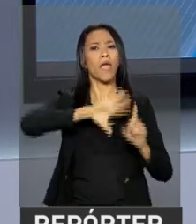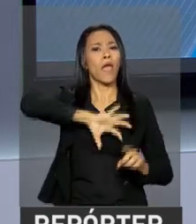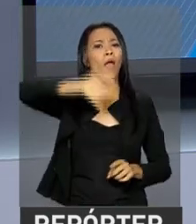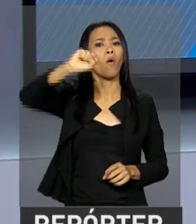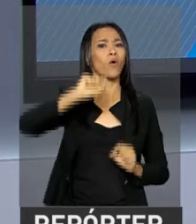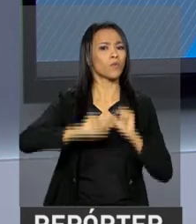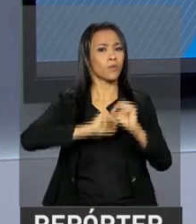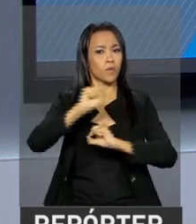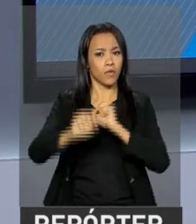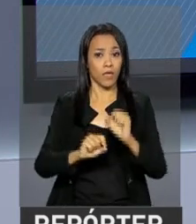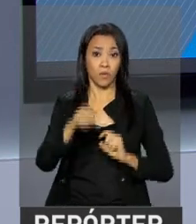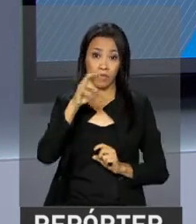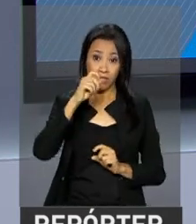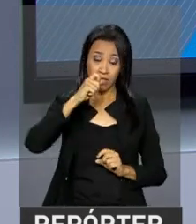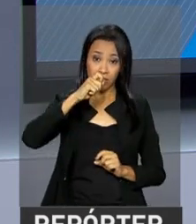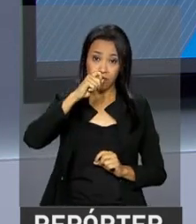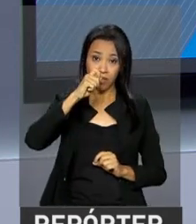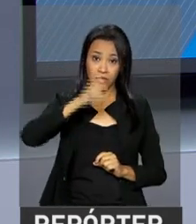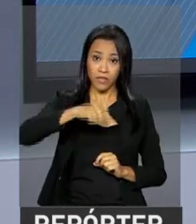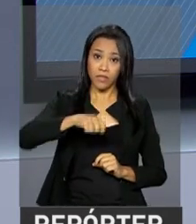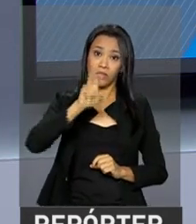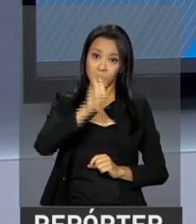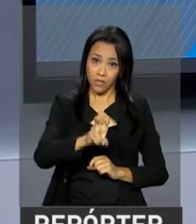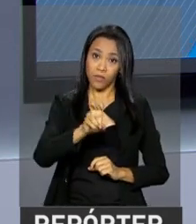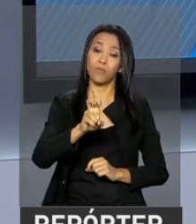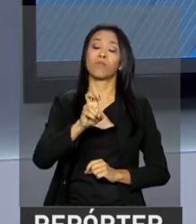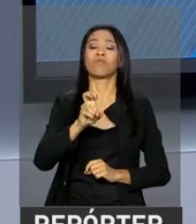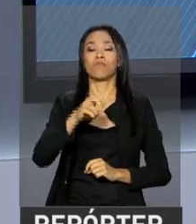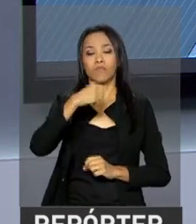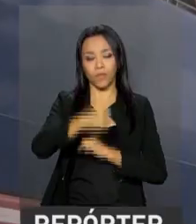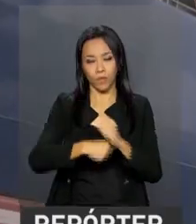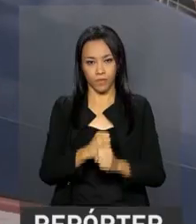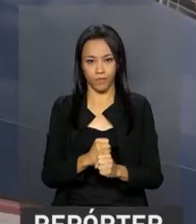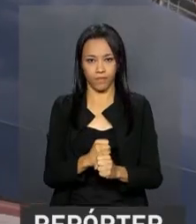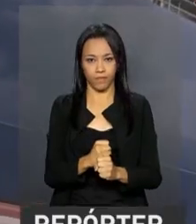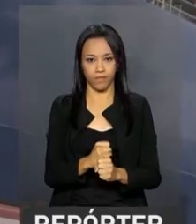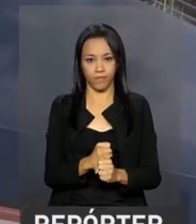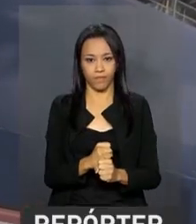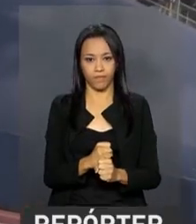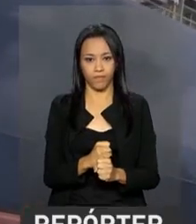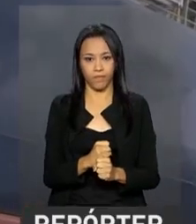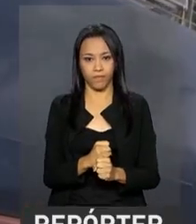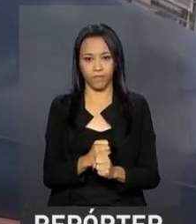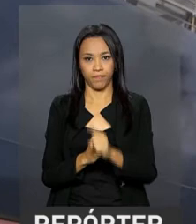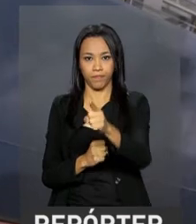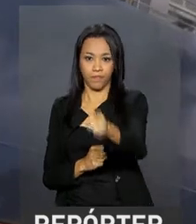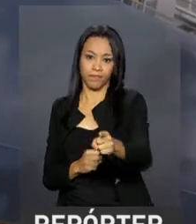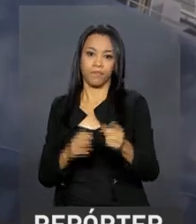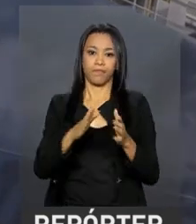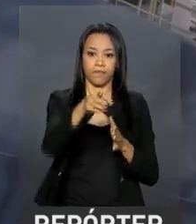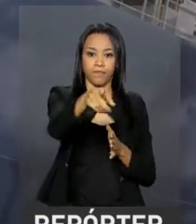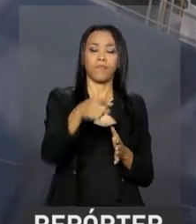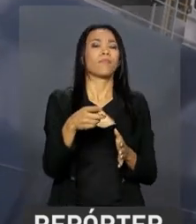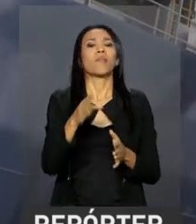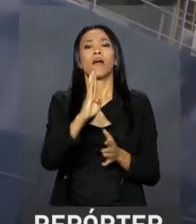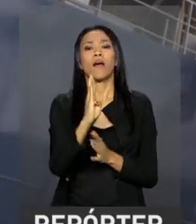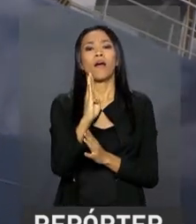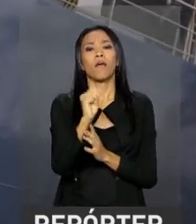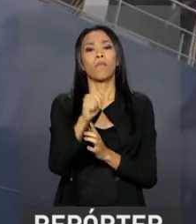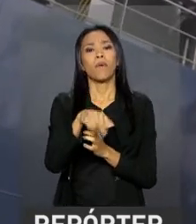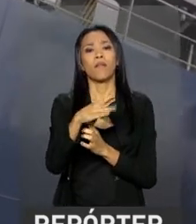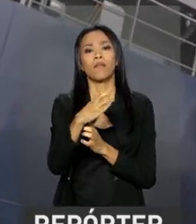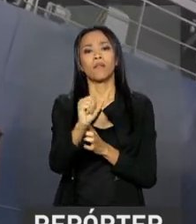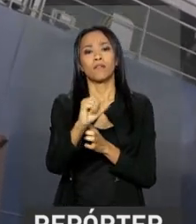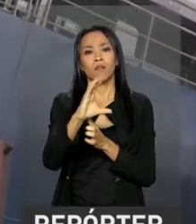dos cinco primeiros meses do ano a trajetória da balança comercial brasileira segue